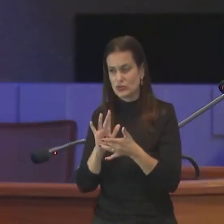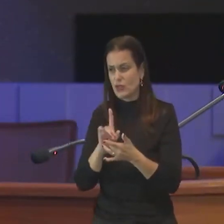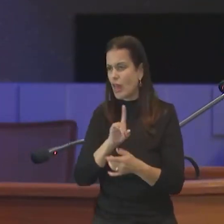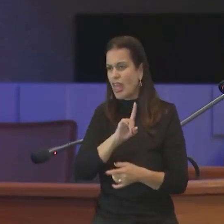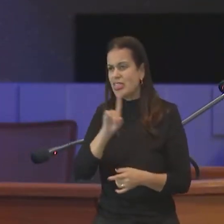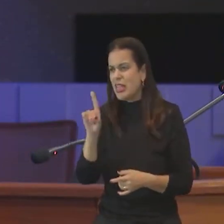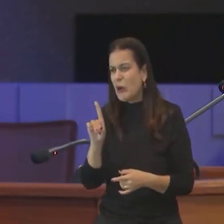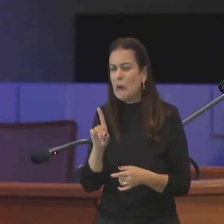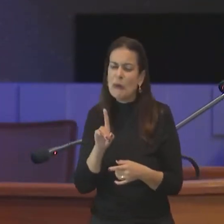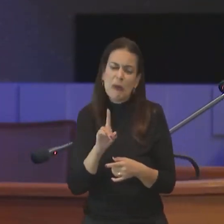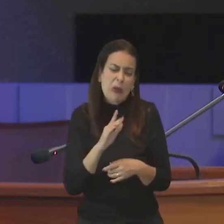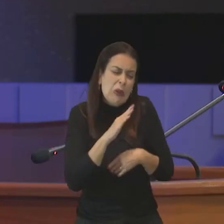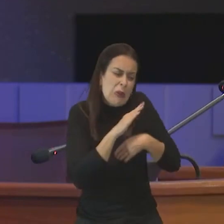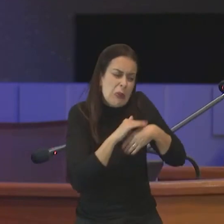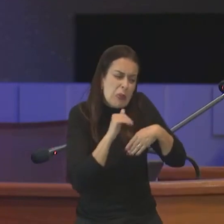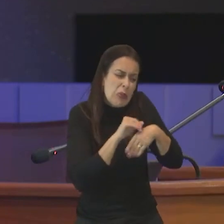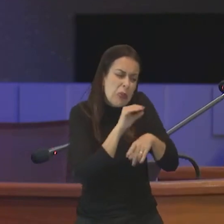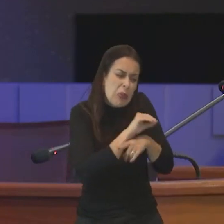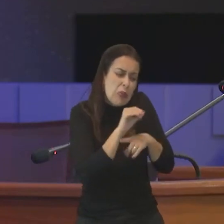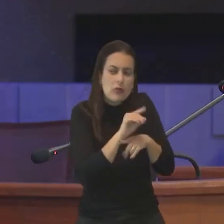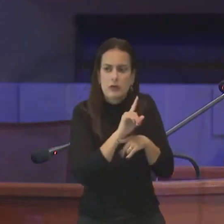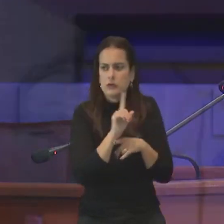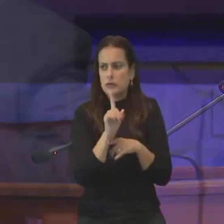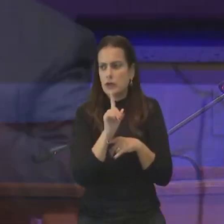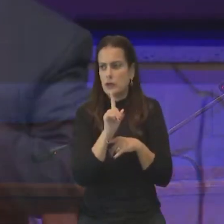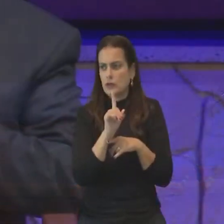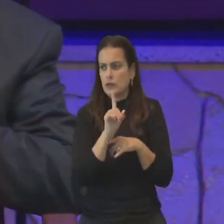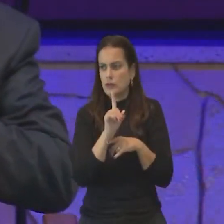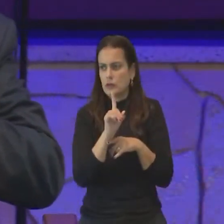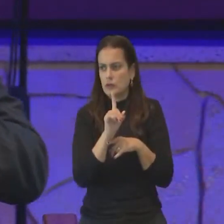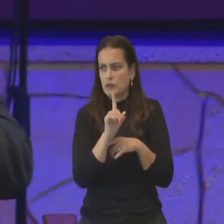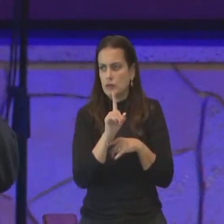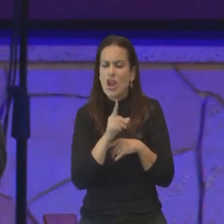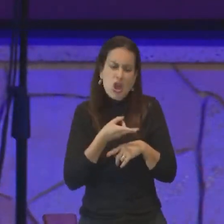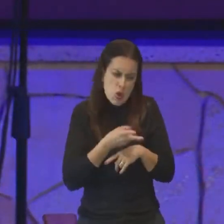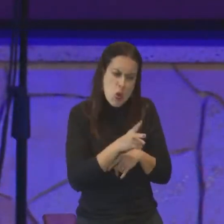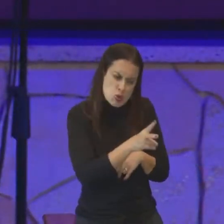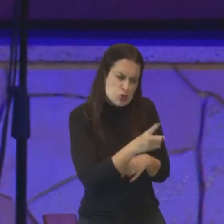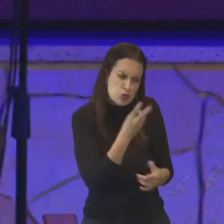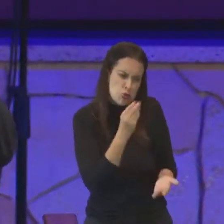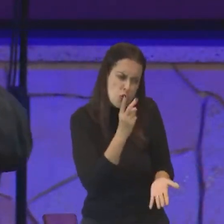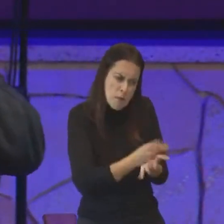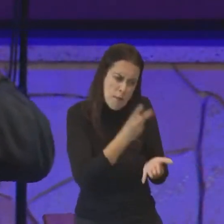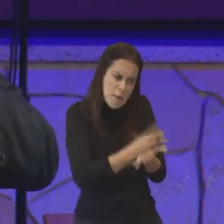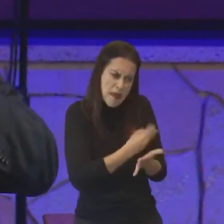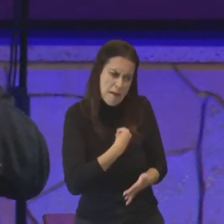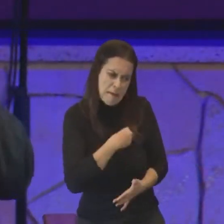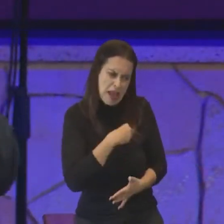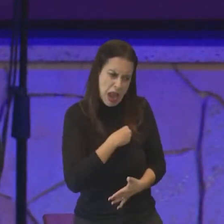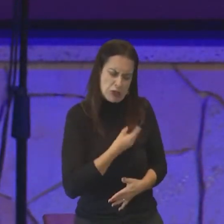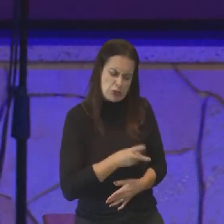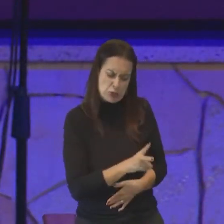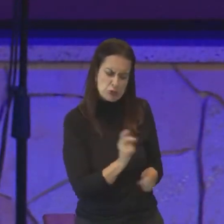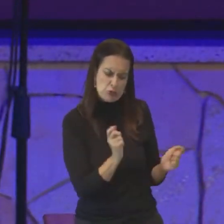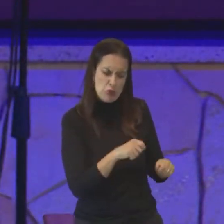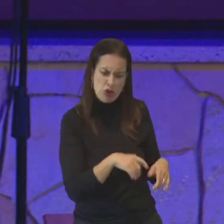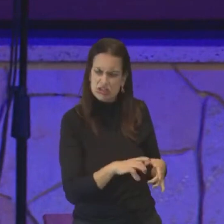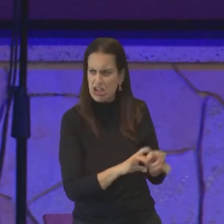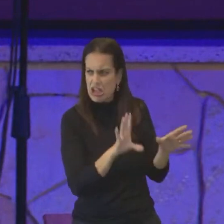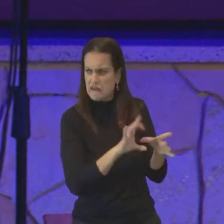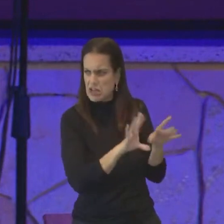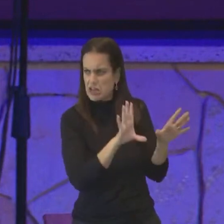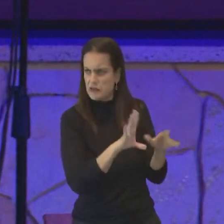pela cabeça daquela mulher e disse assim: continue com a mesma vida pecaminosa que você vive, não faz